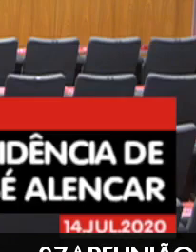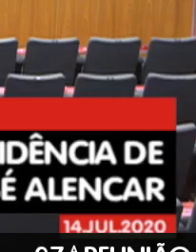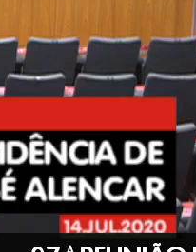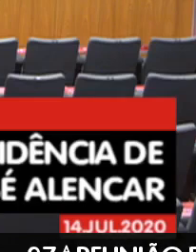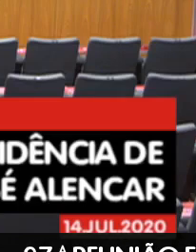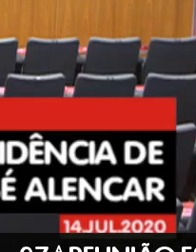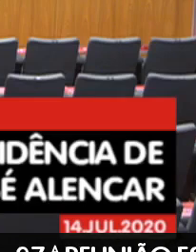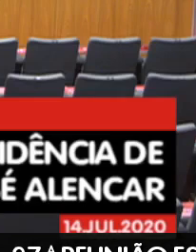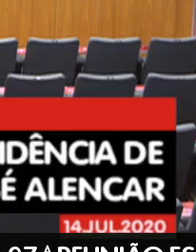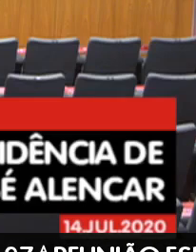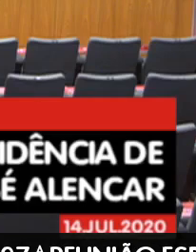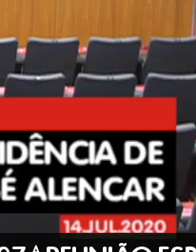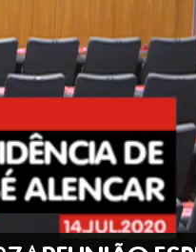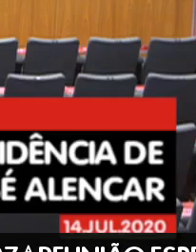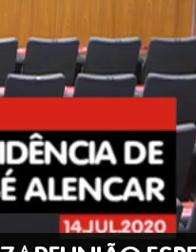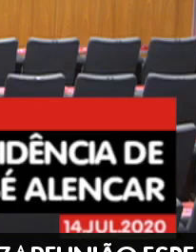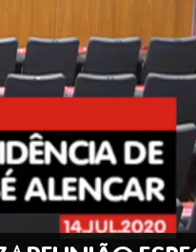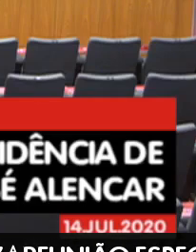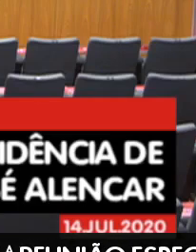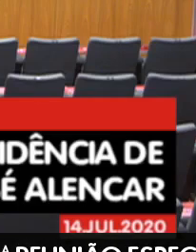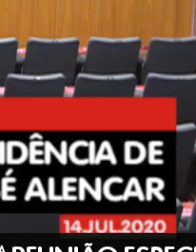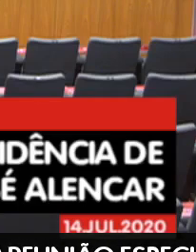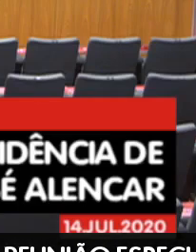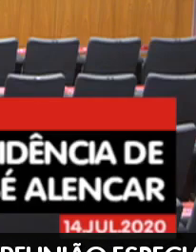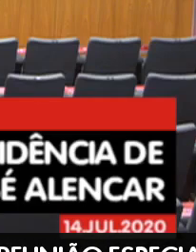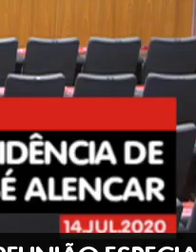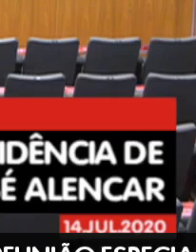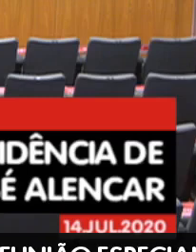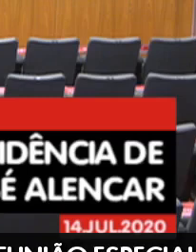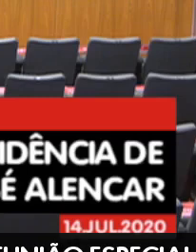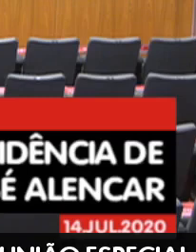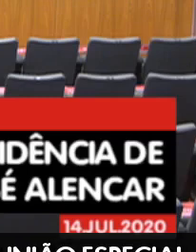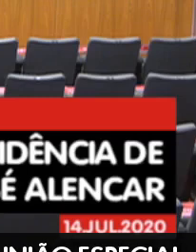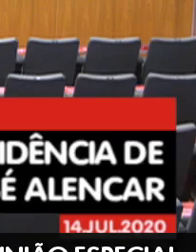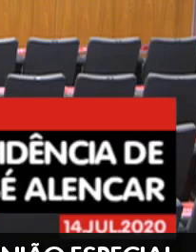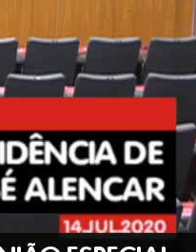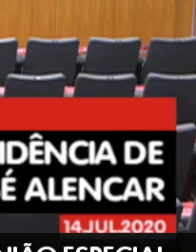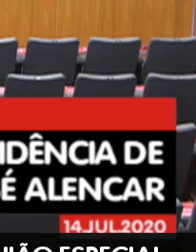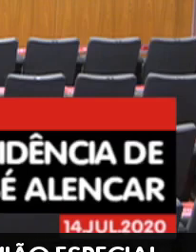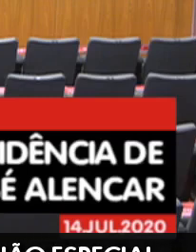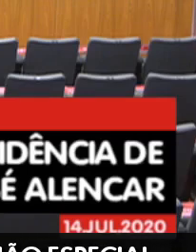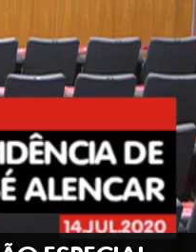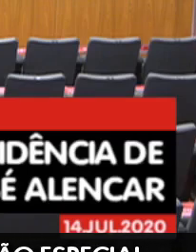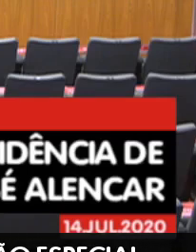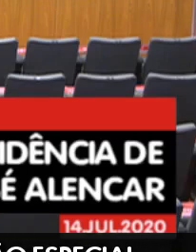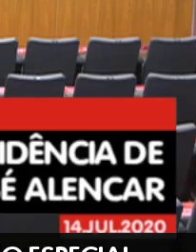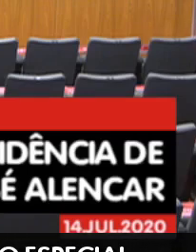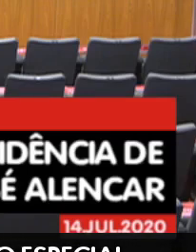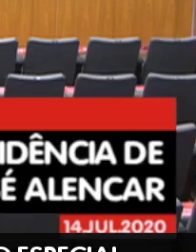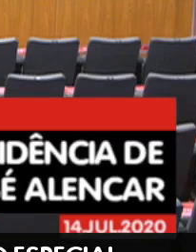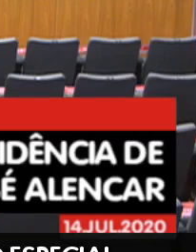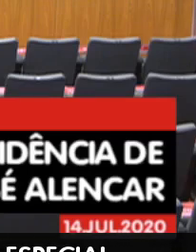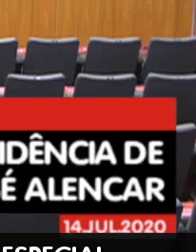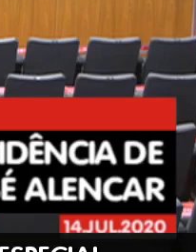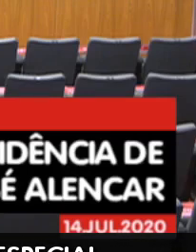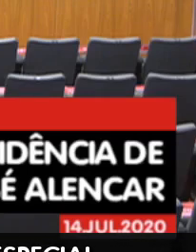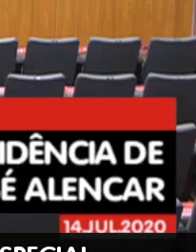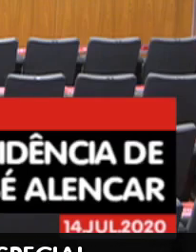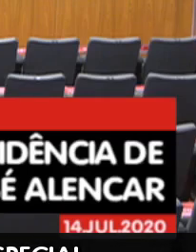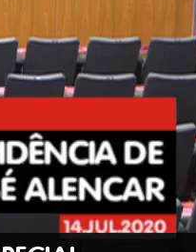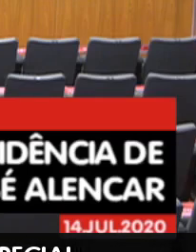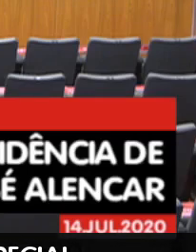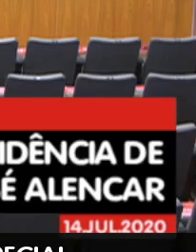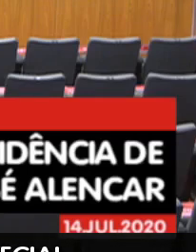duas proposições enviadas que já passaram pelas comissões de Constituição, Justiça e Administração